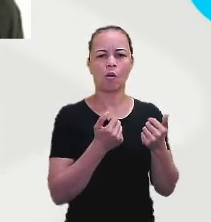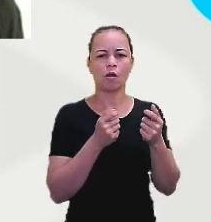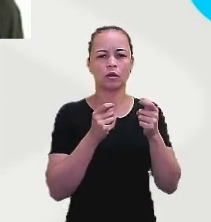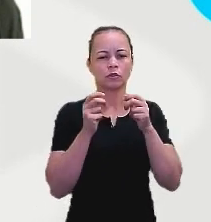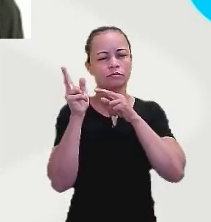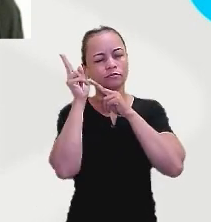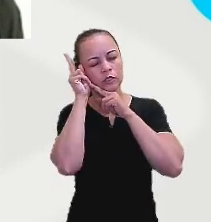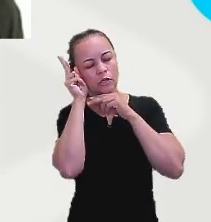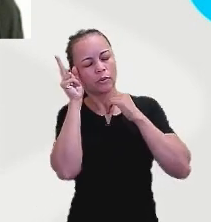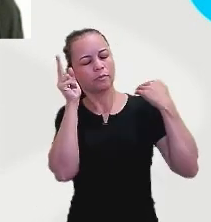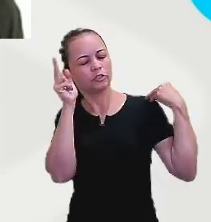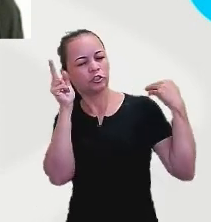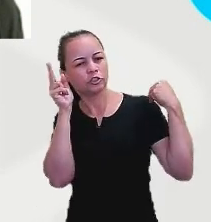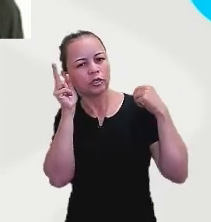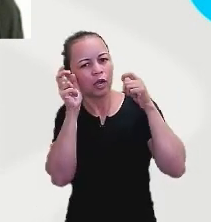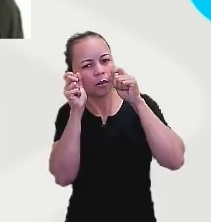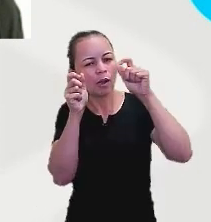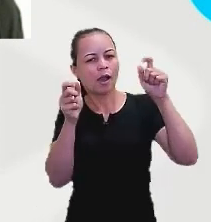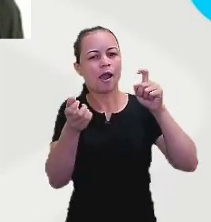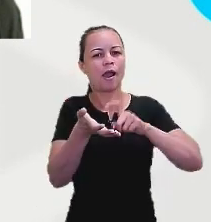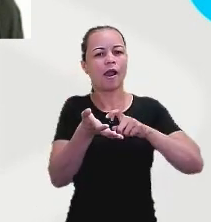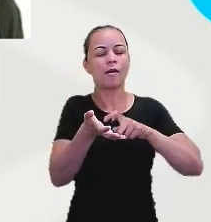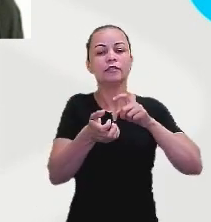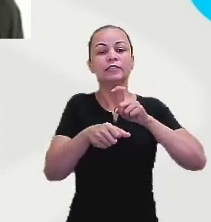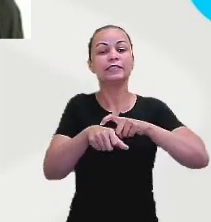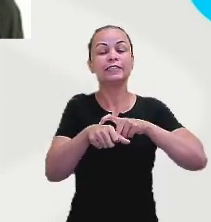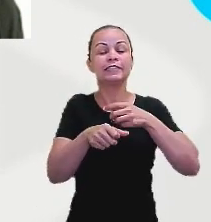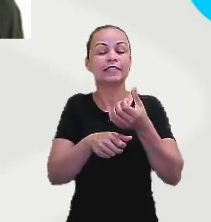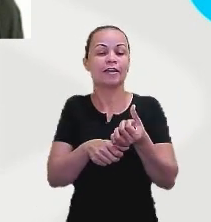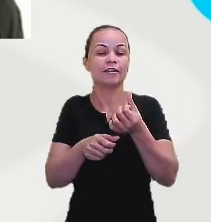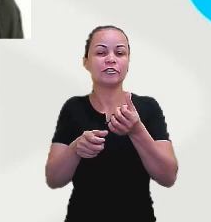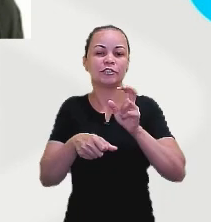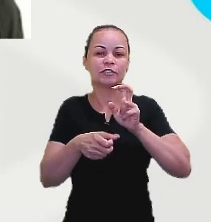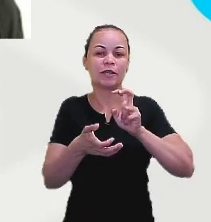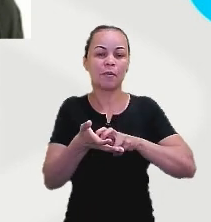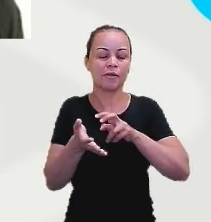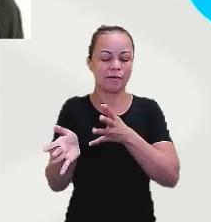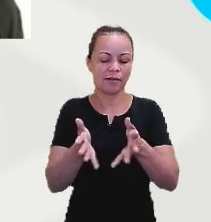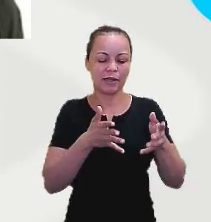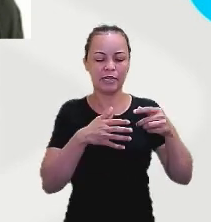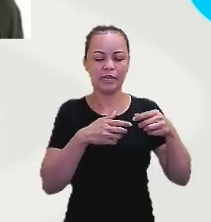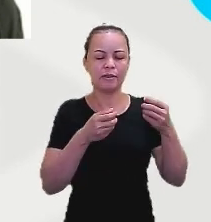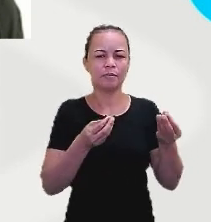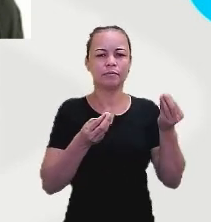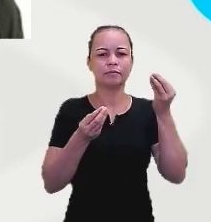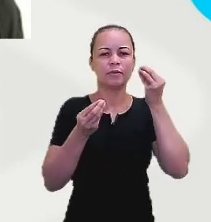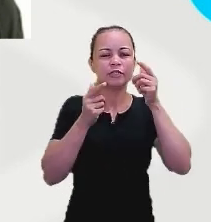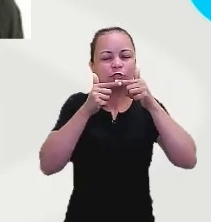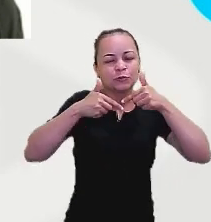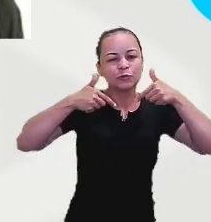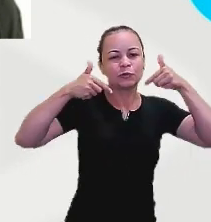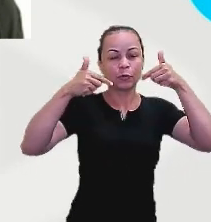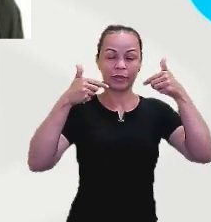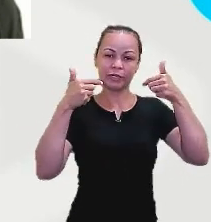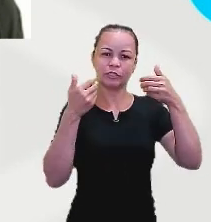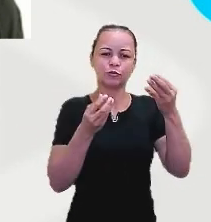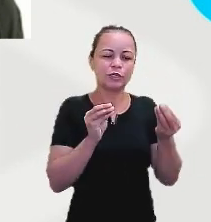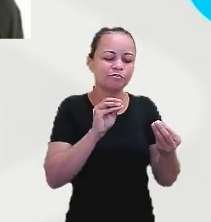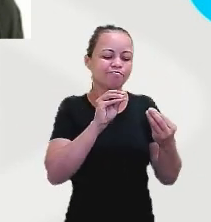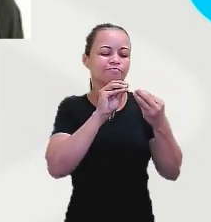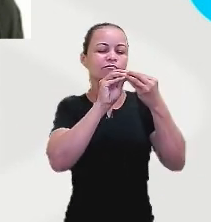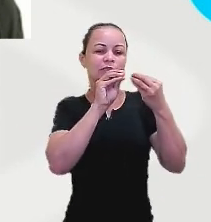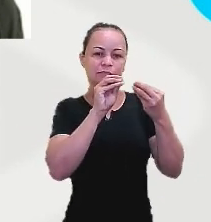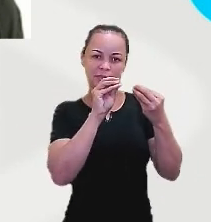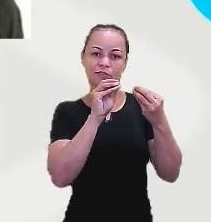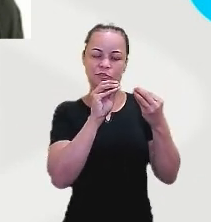da manhã. Me sorri um sorriso pontual e me beija com a boca de hortelã. Todo dia ela diz que é